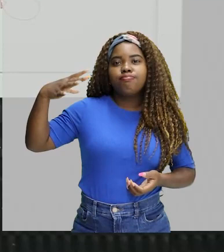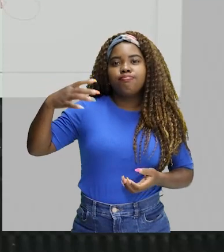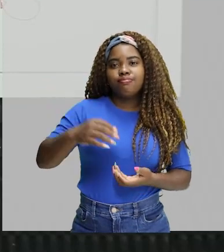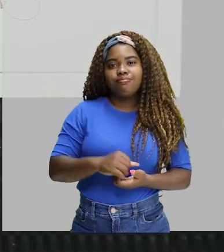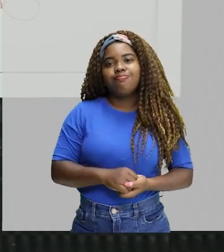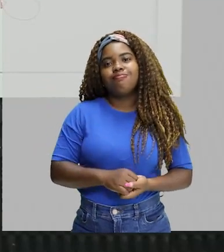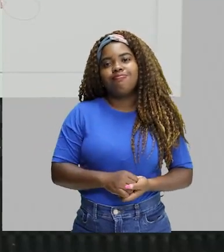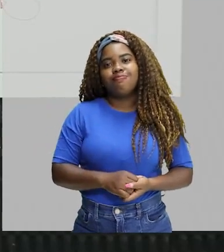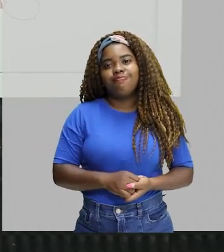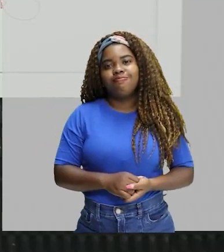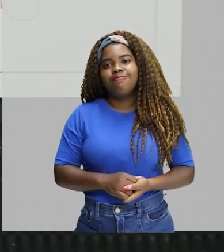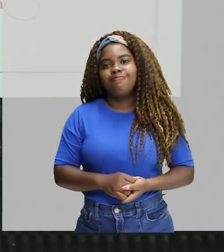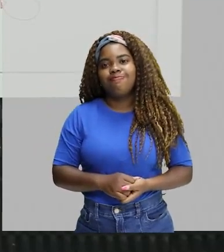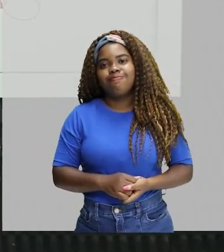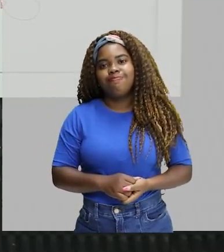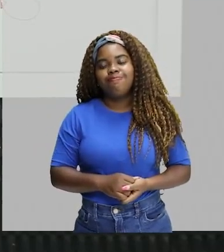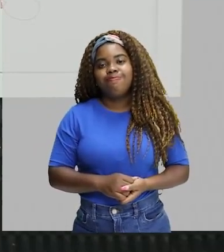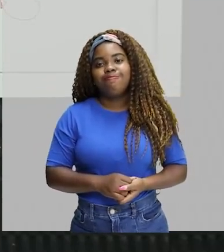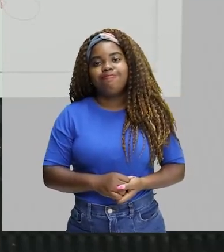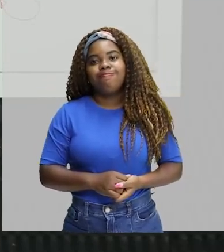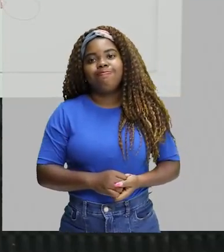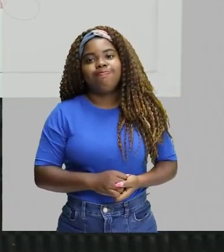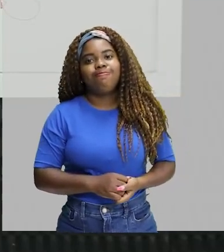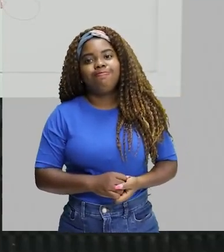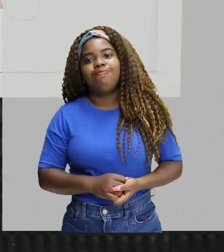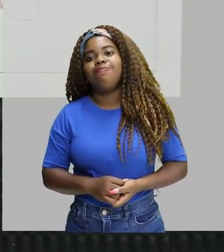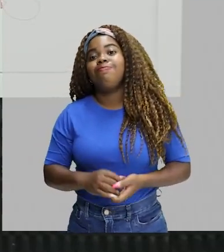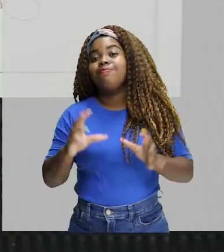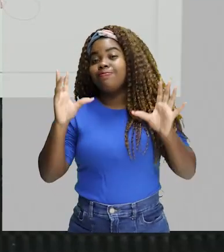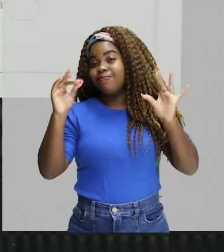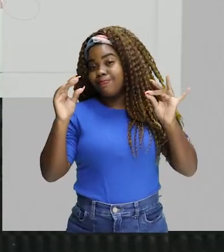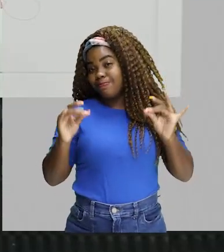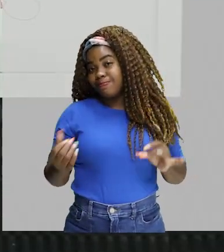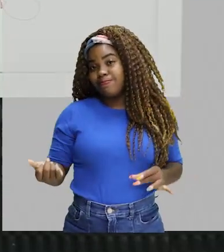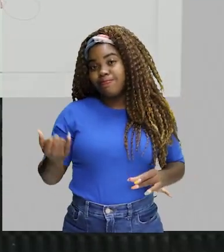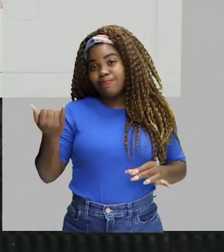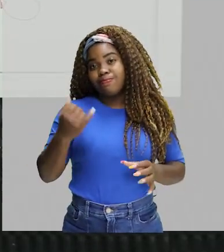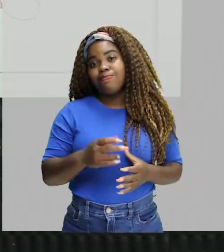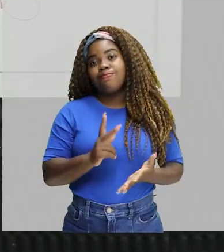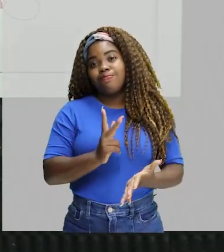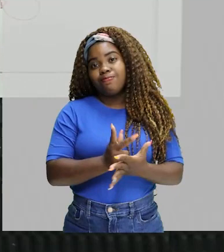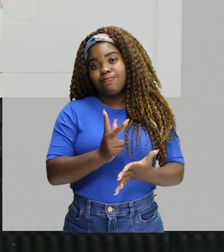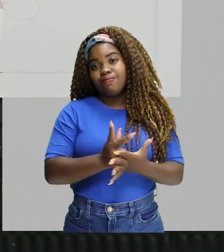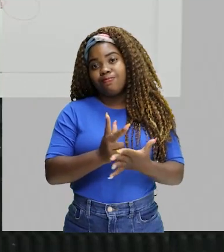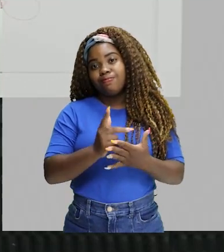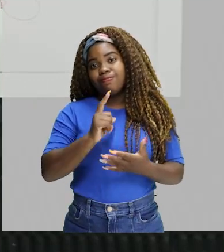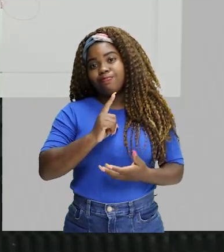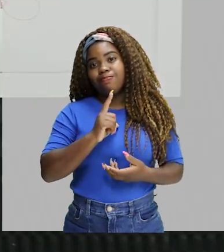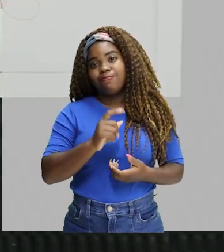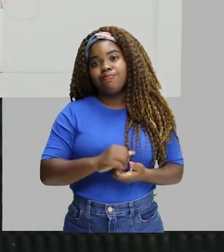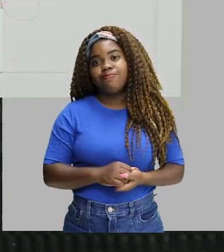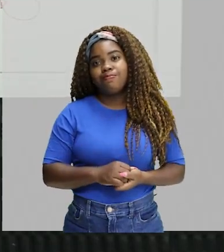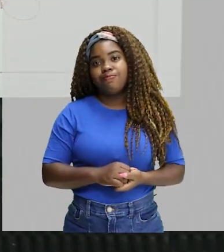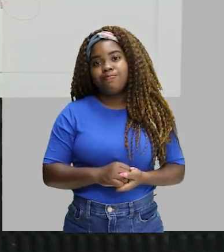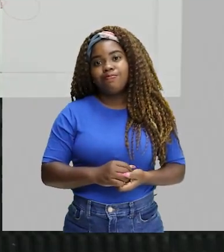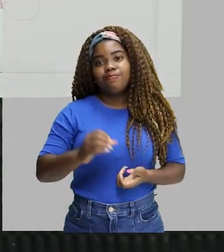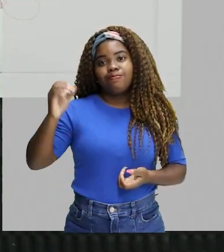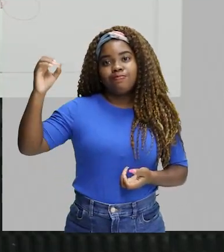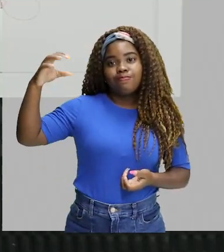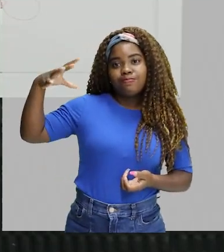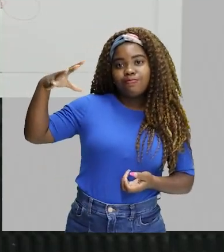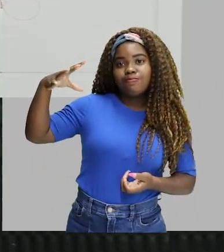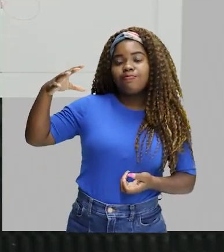irrigados pela luz. Um detalhe interessante é a comparação que sempre vai existir entre a luz e